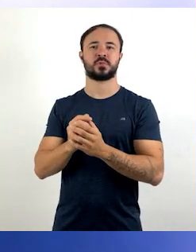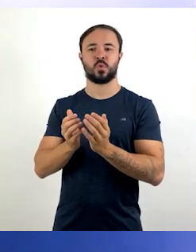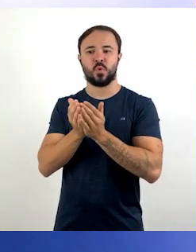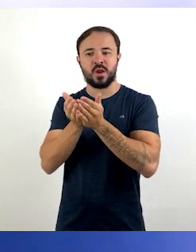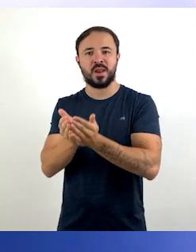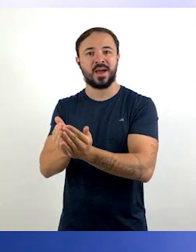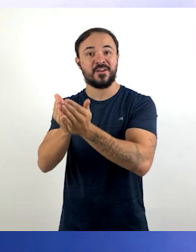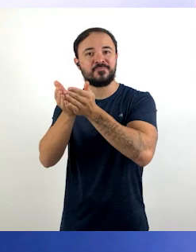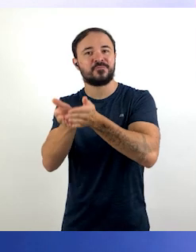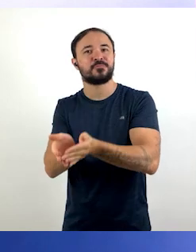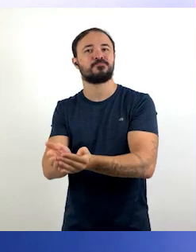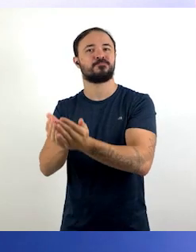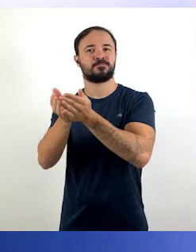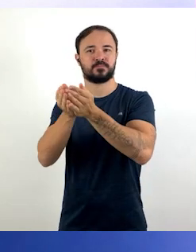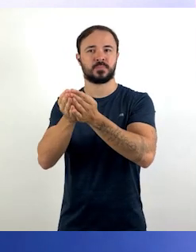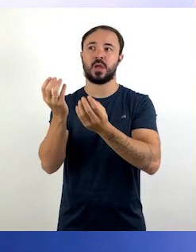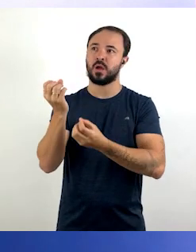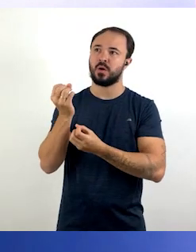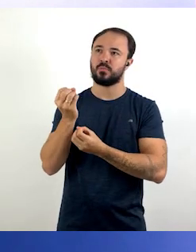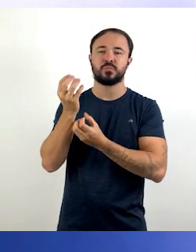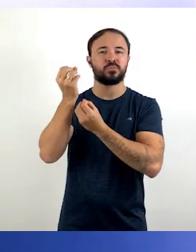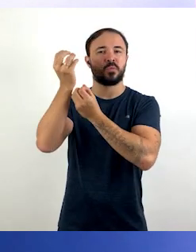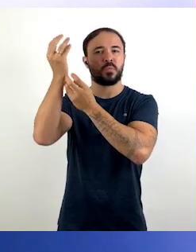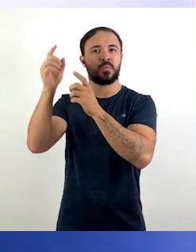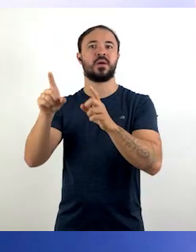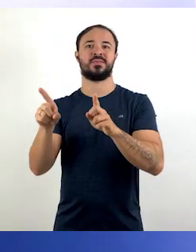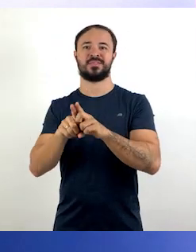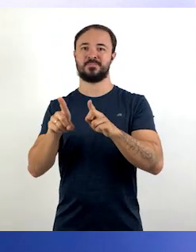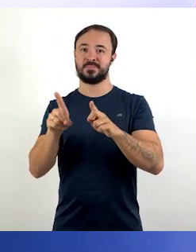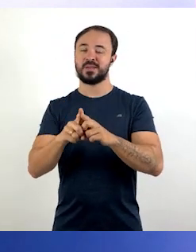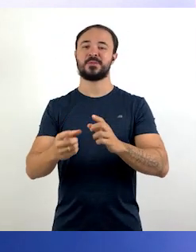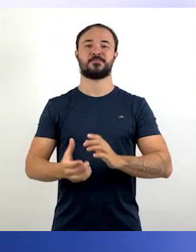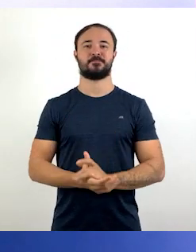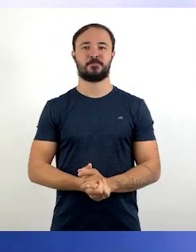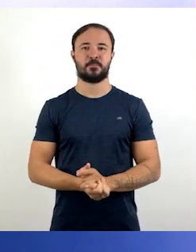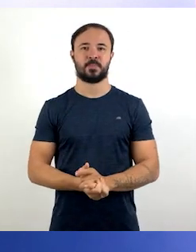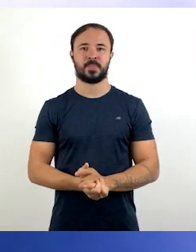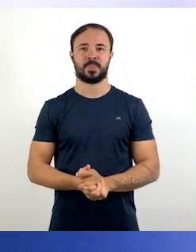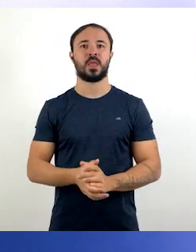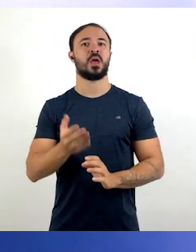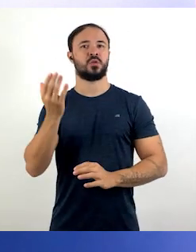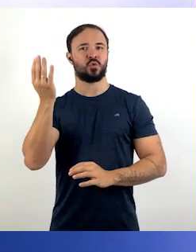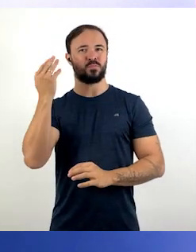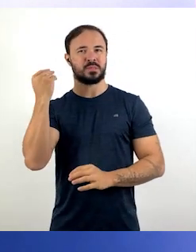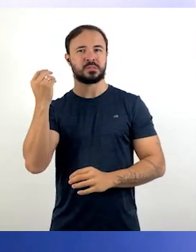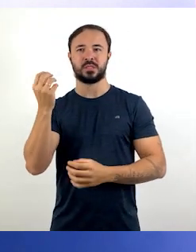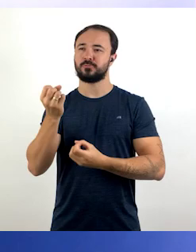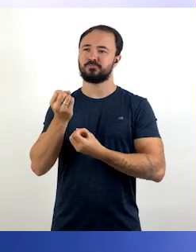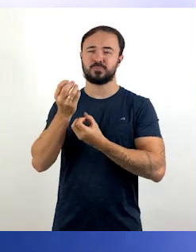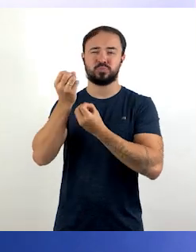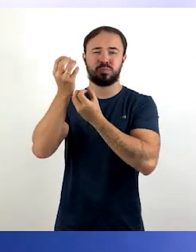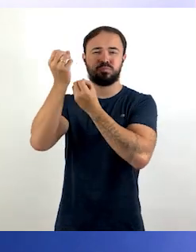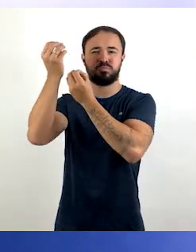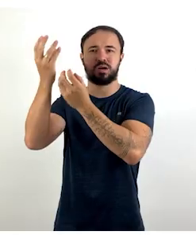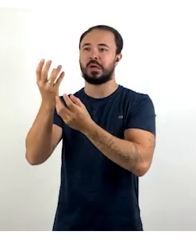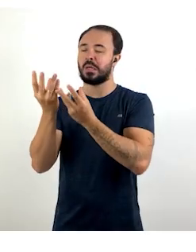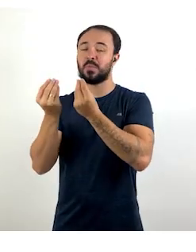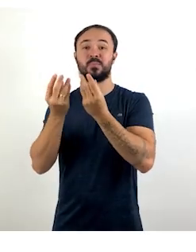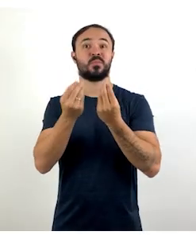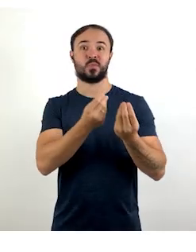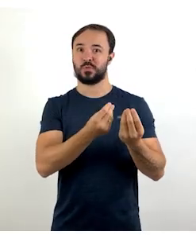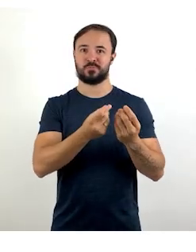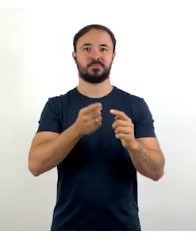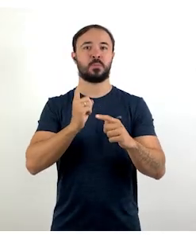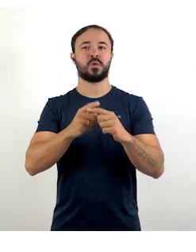que aqui nós utilizamos a combustão externa. Vamos lembrar que os navios antigamente emitiam muita fumaça, assim como os primeiros carros,